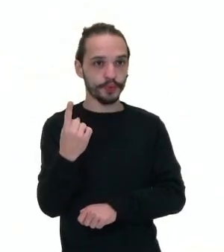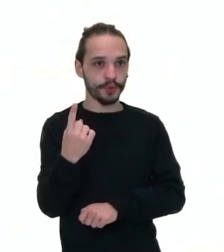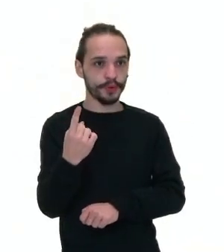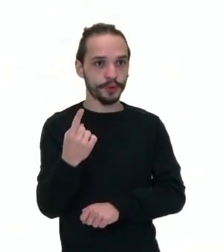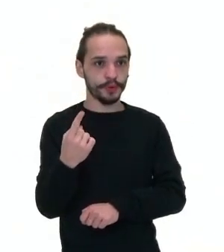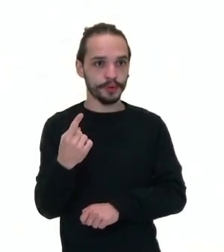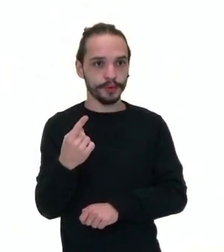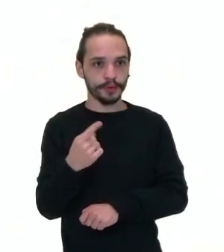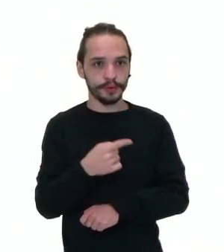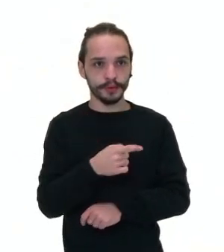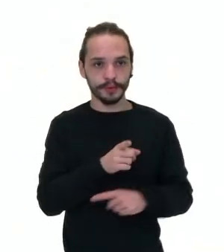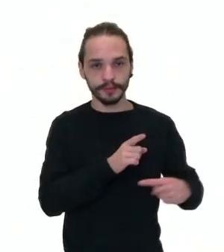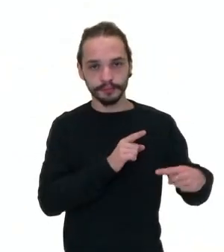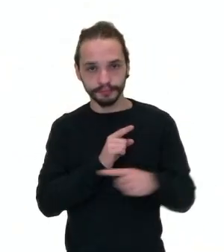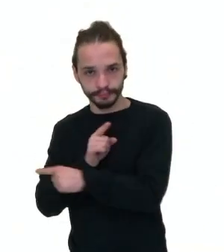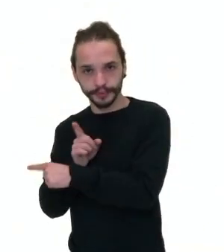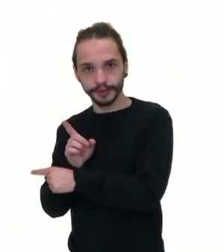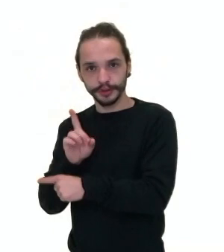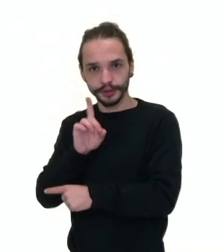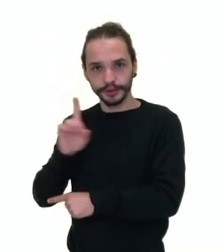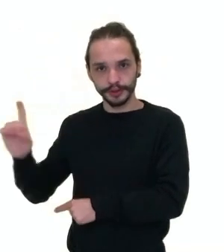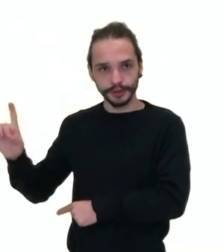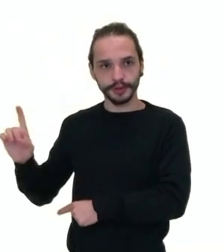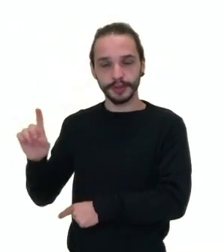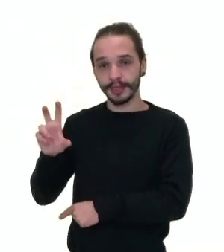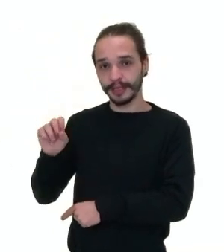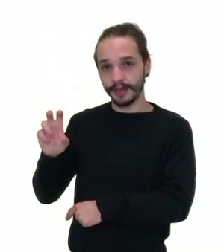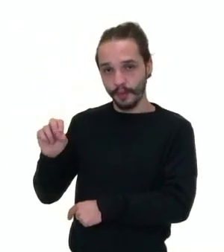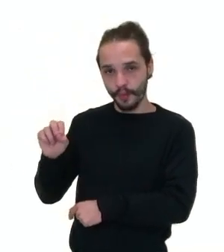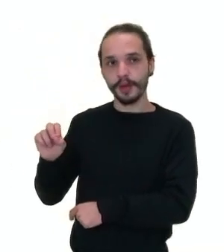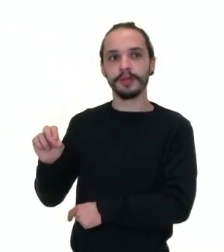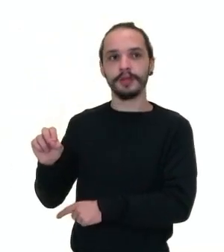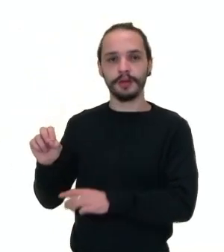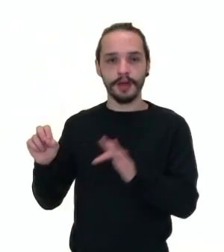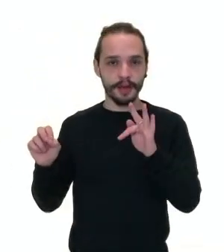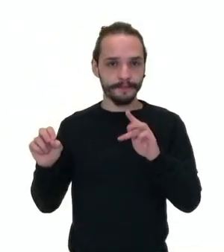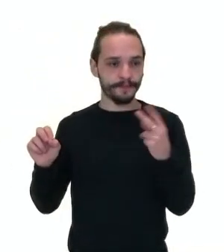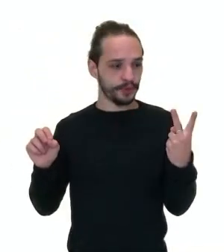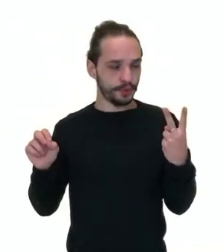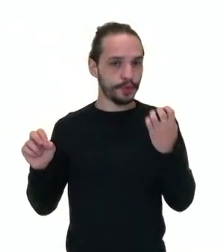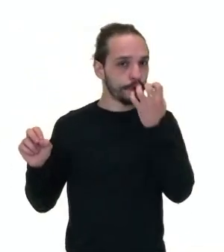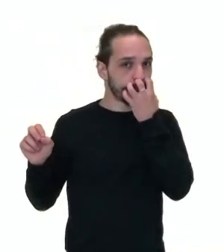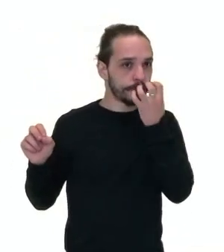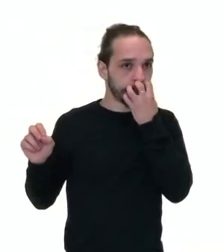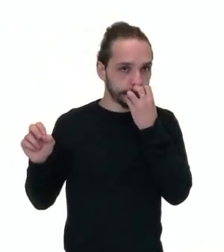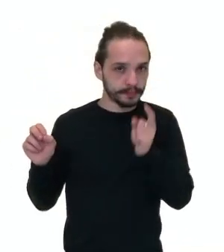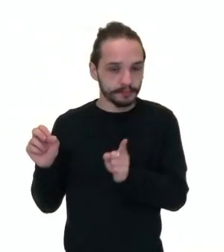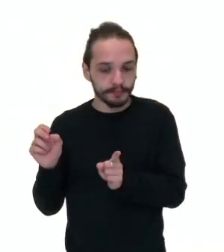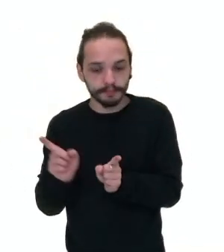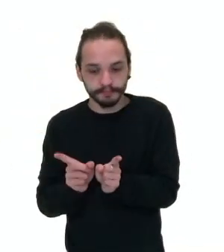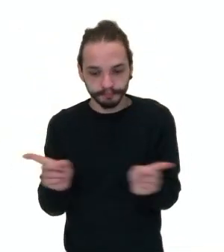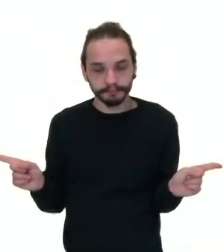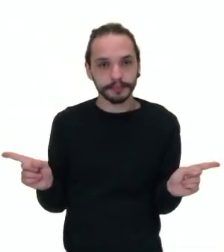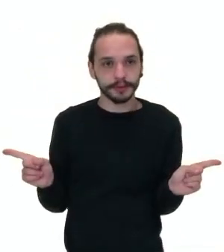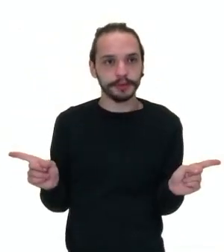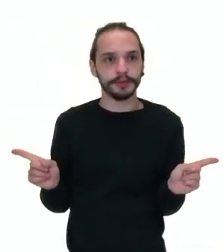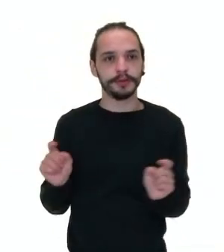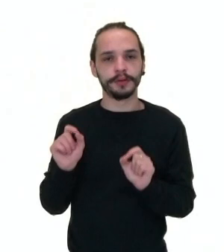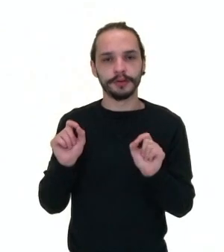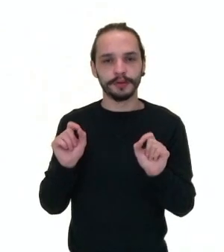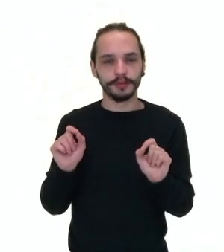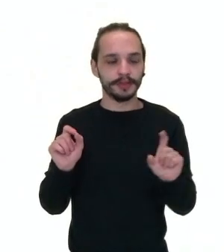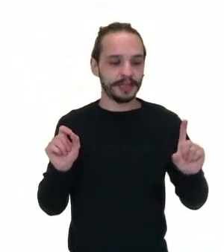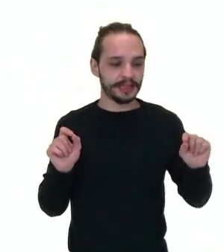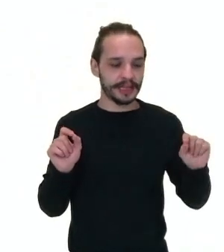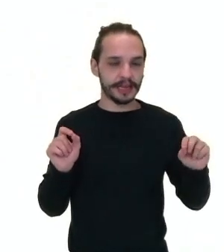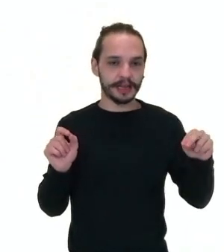apontando na horizontal para a direita, é de 50 newtons, e F2, que é a força do dog aqui, que seria de 10